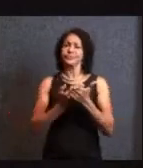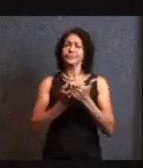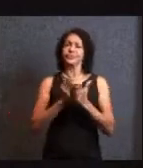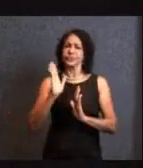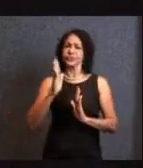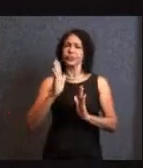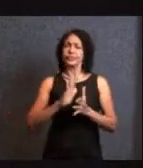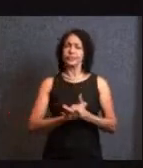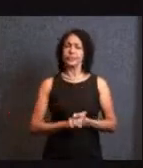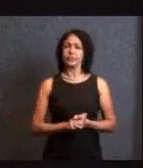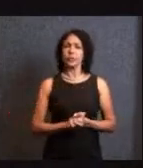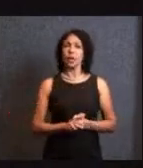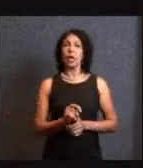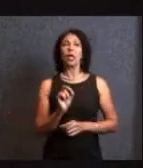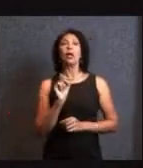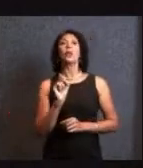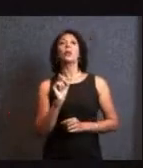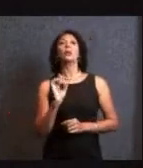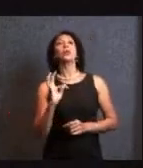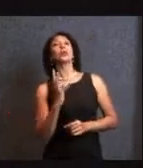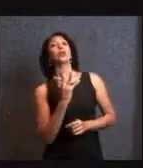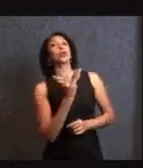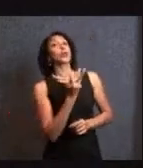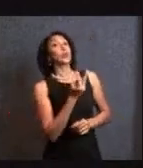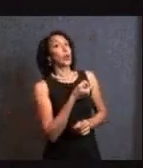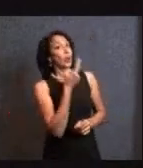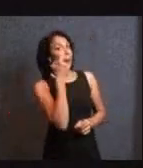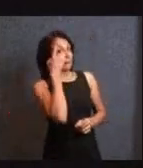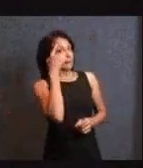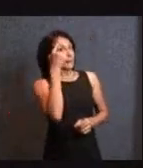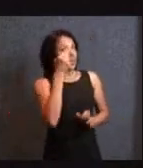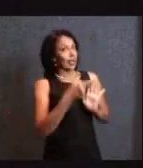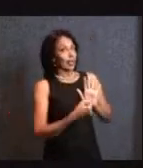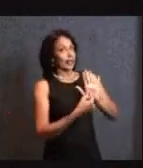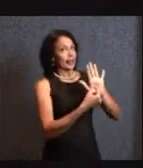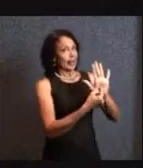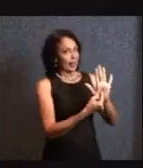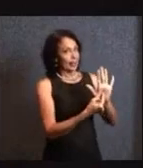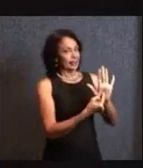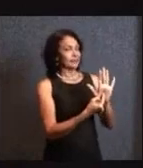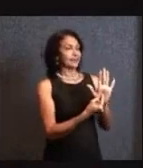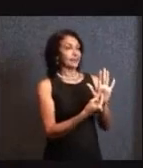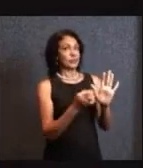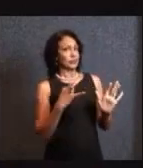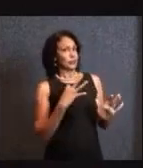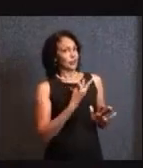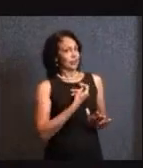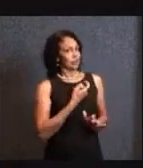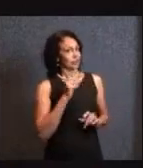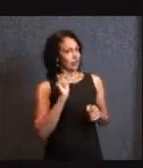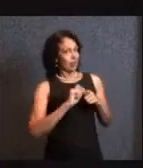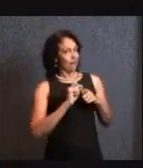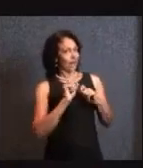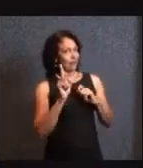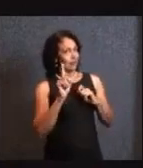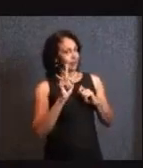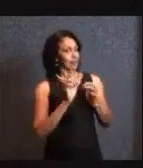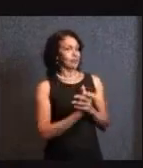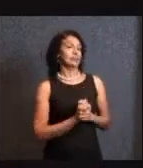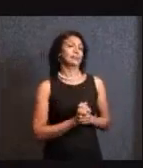que nós estamos trazendo, e aí não somos, na verdade, não somos nós que estamos trazendo, né? É